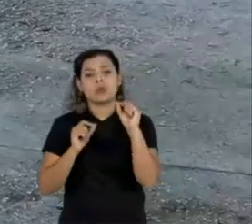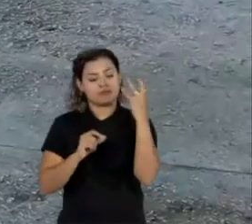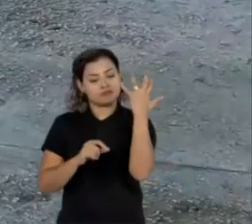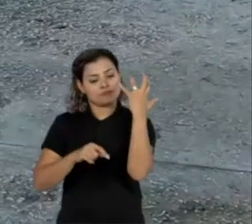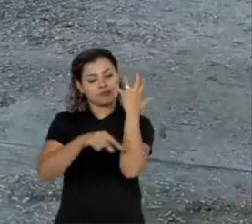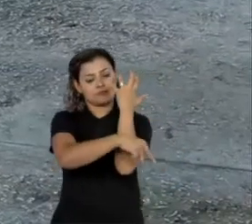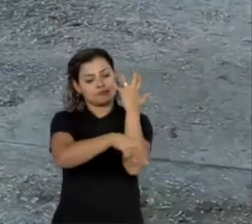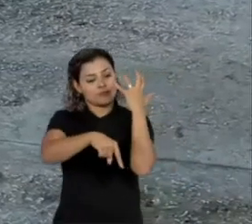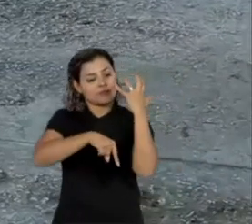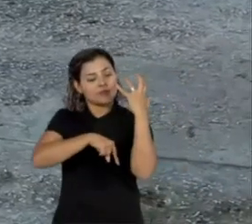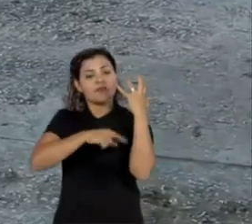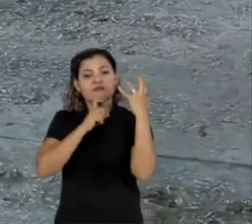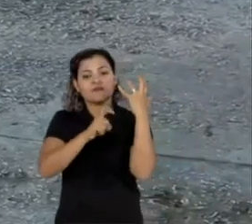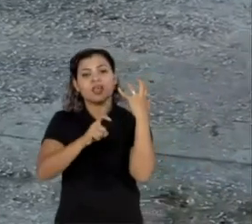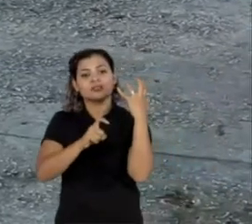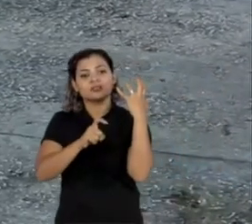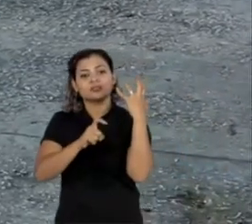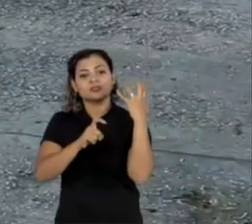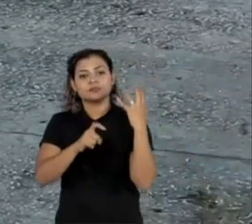plástica.